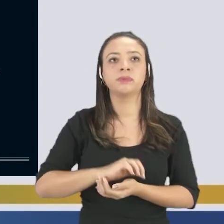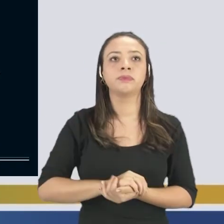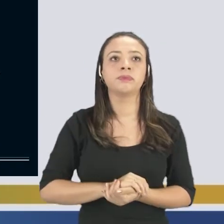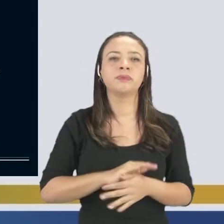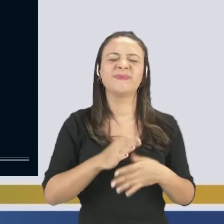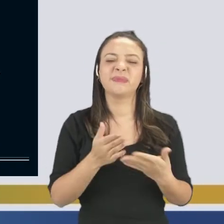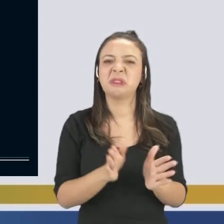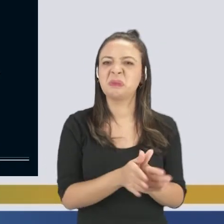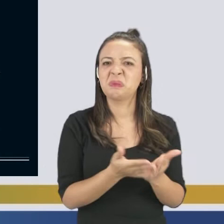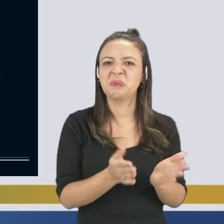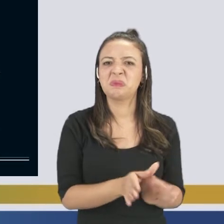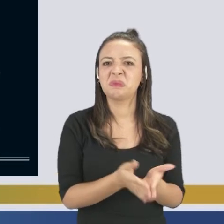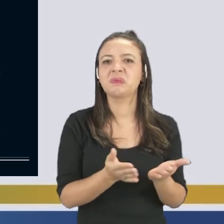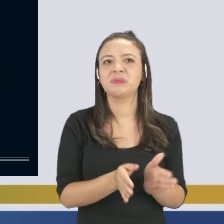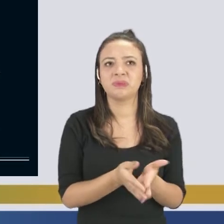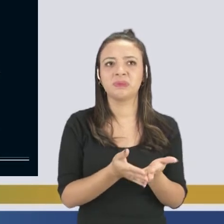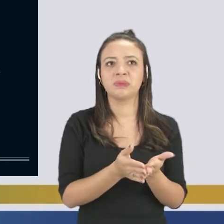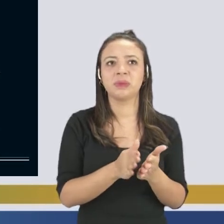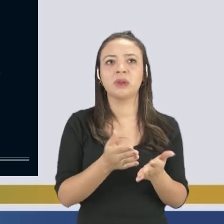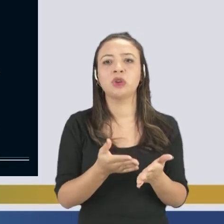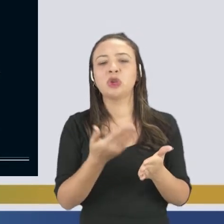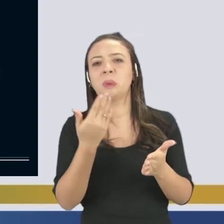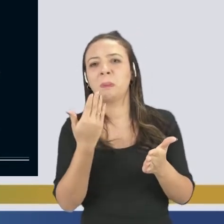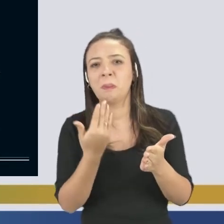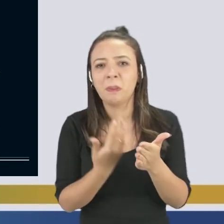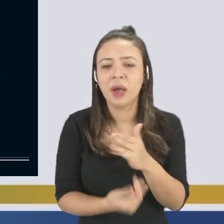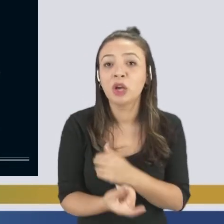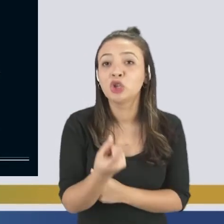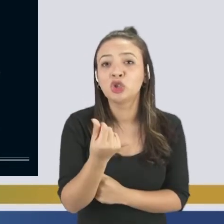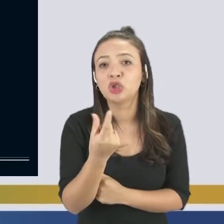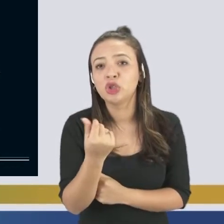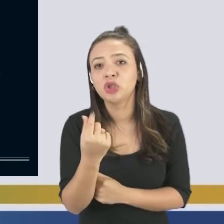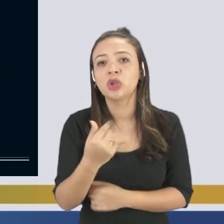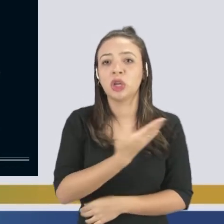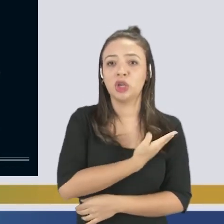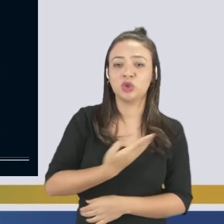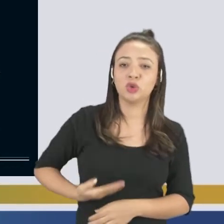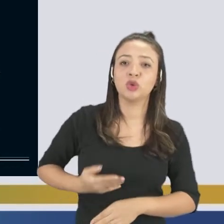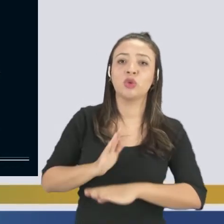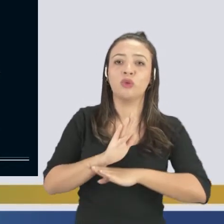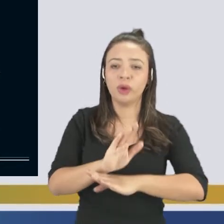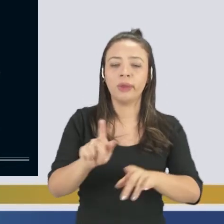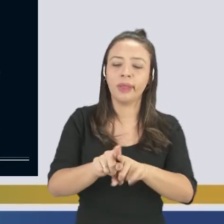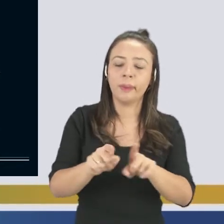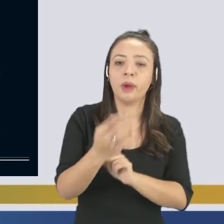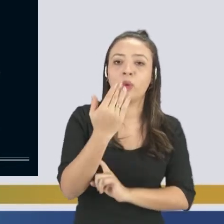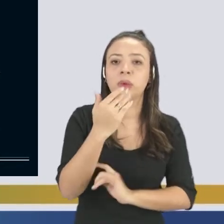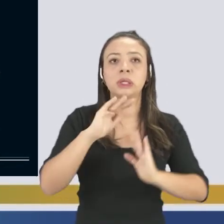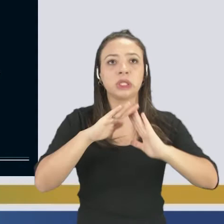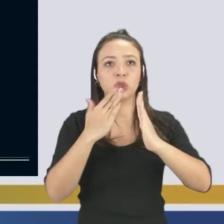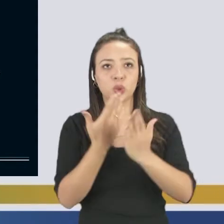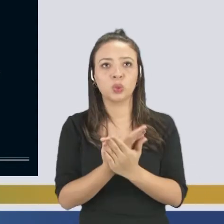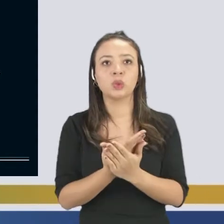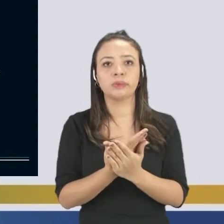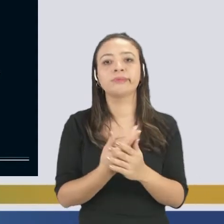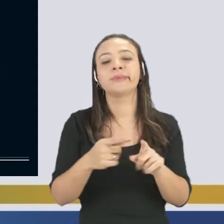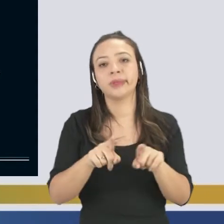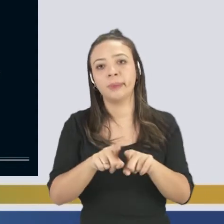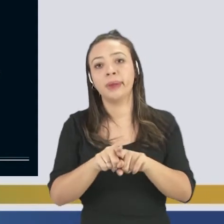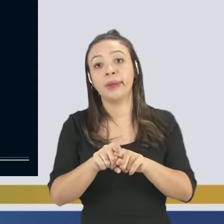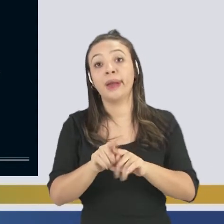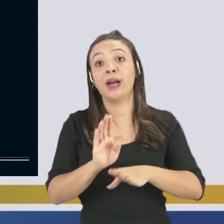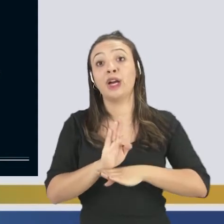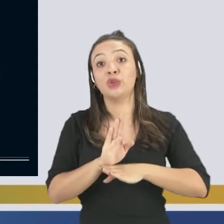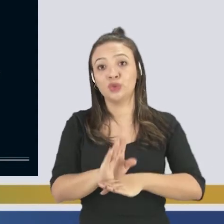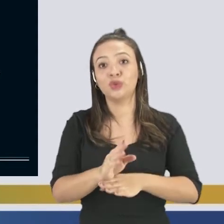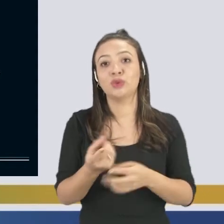Miséria que envergonha. Cortes em programas como Bolsa Família e o Merenda Escolar alimentaram os efeitos da crise econômica